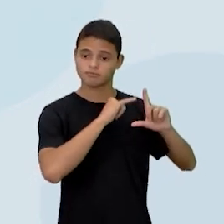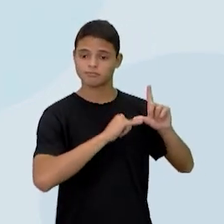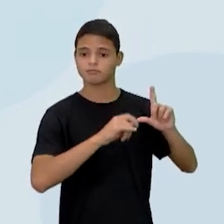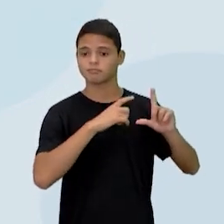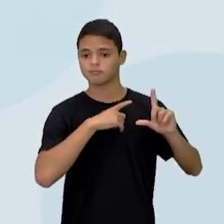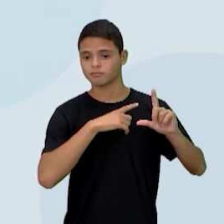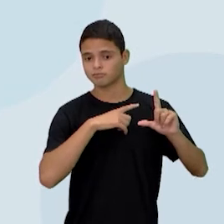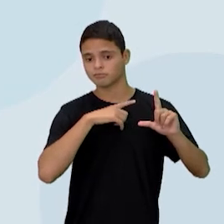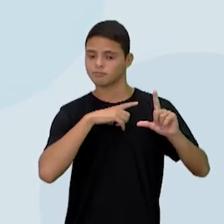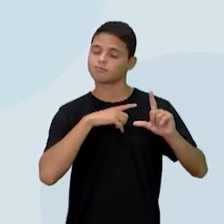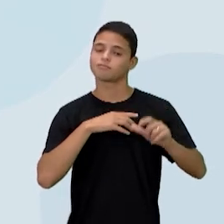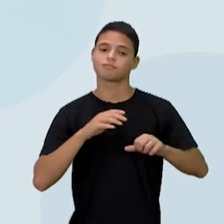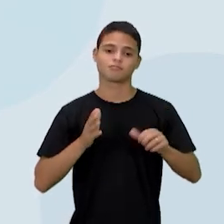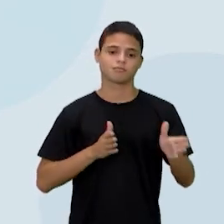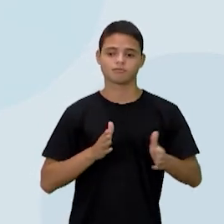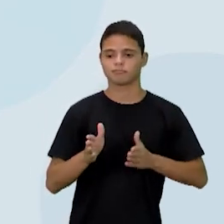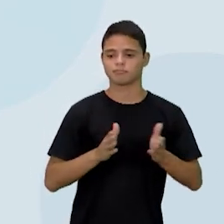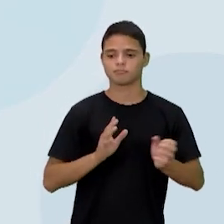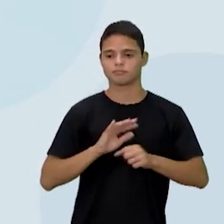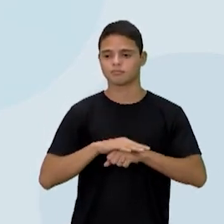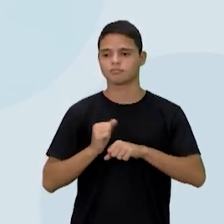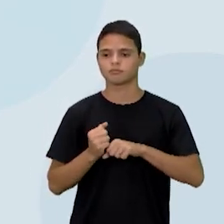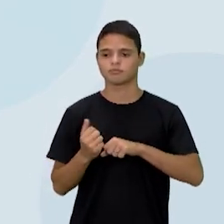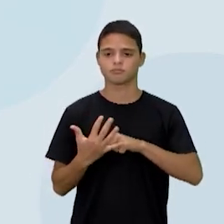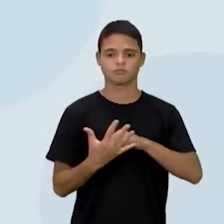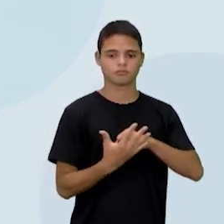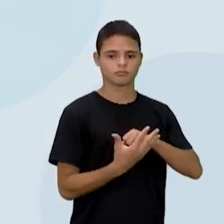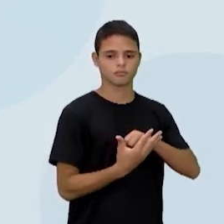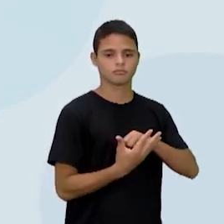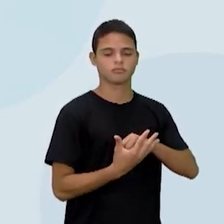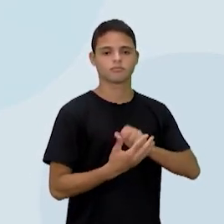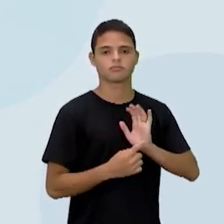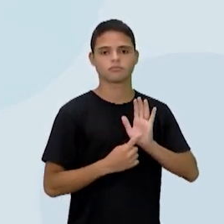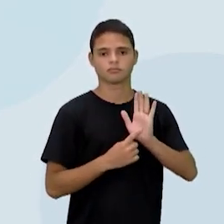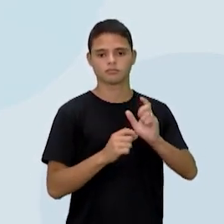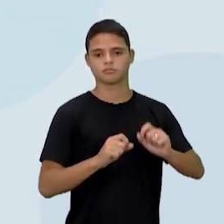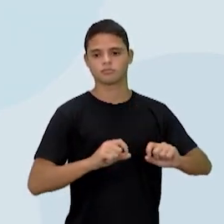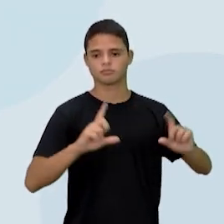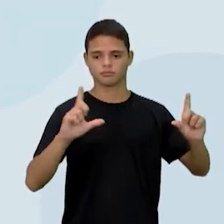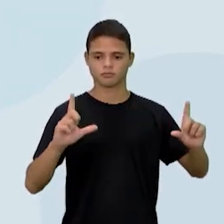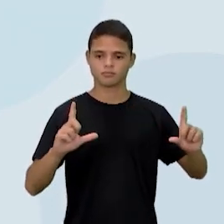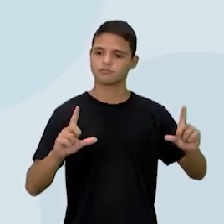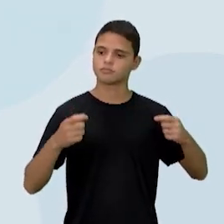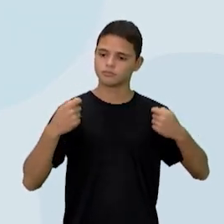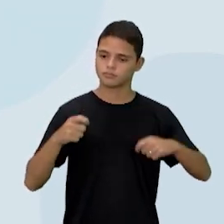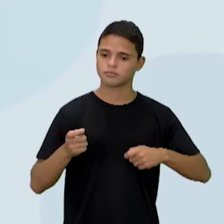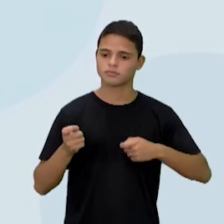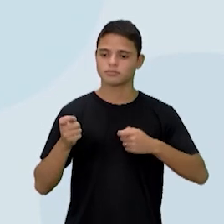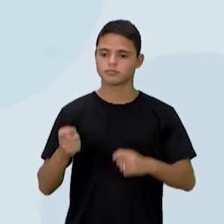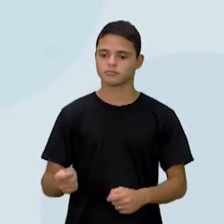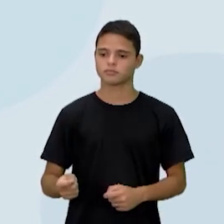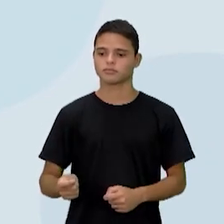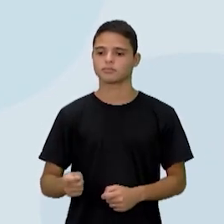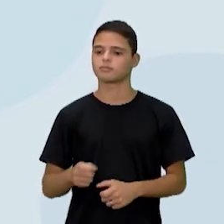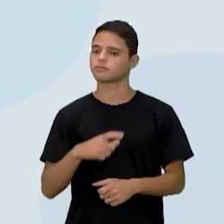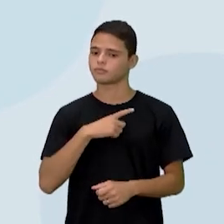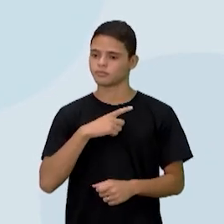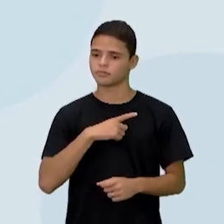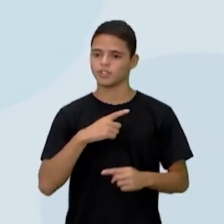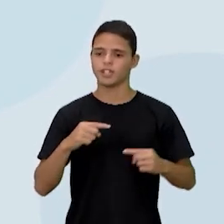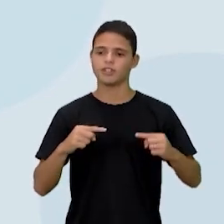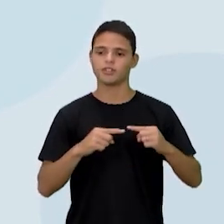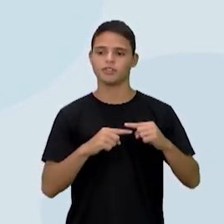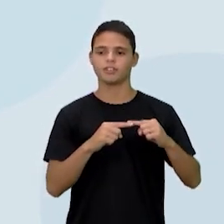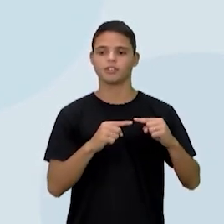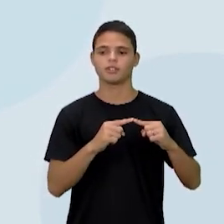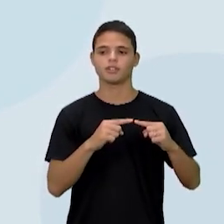muito, né, na época da pandemia. Não deveria ser tão enfática, mas é necessário que seja bastante enfática, porque ainda existe resistência.